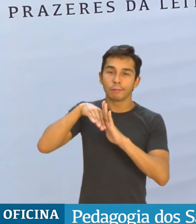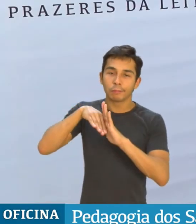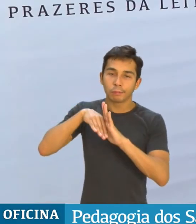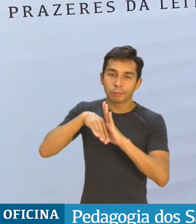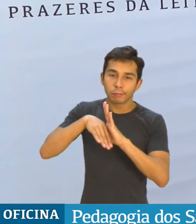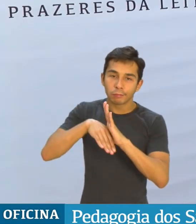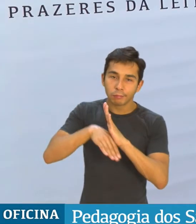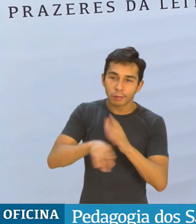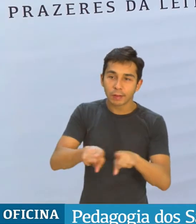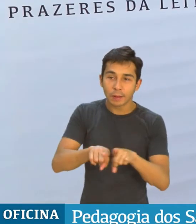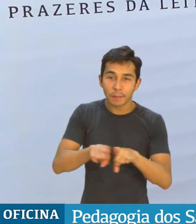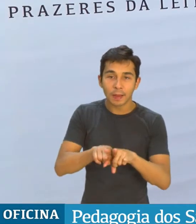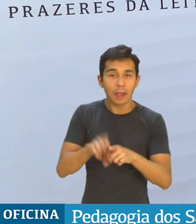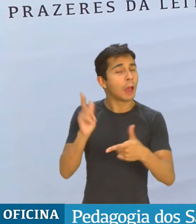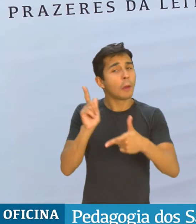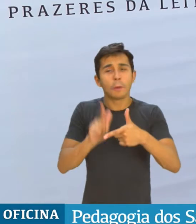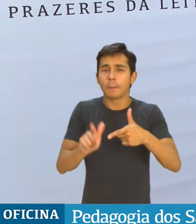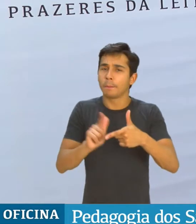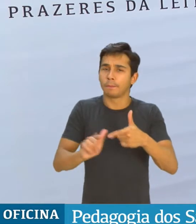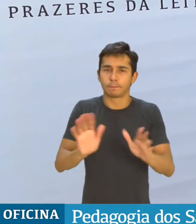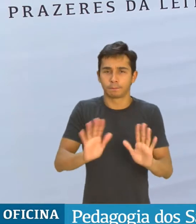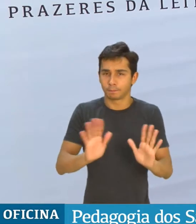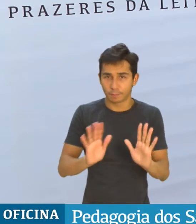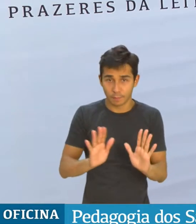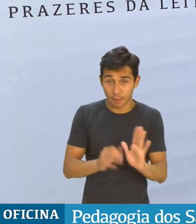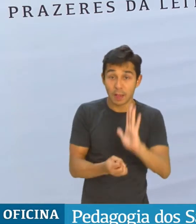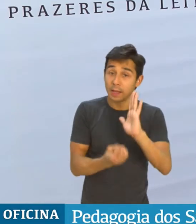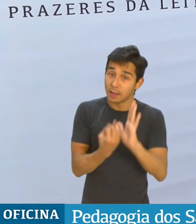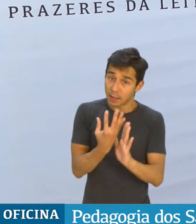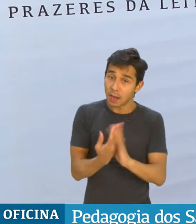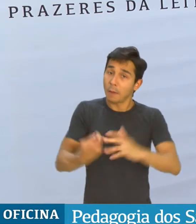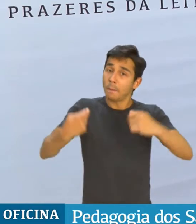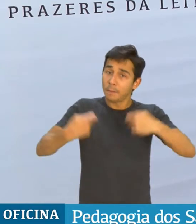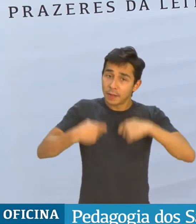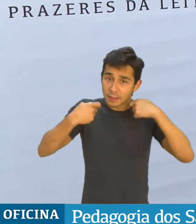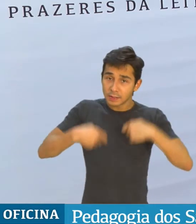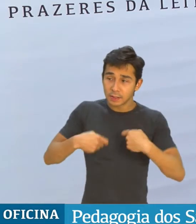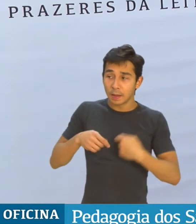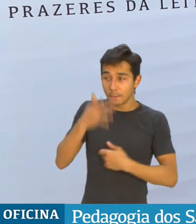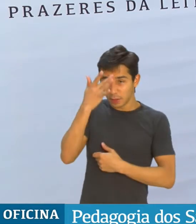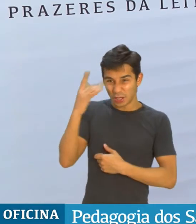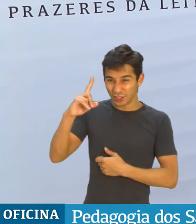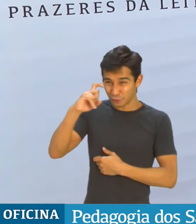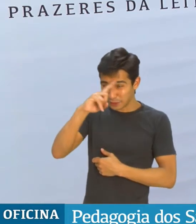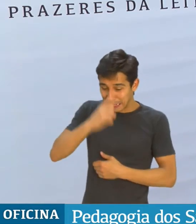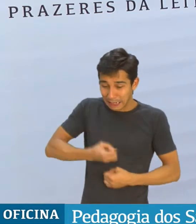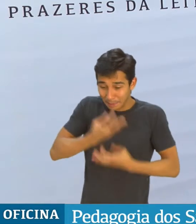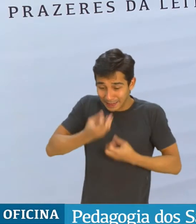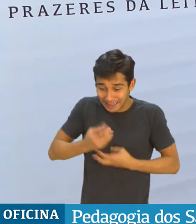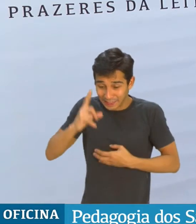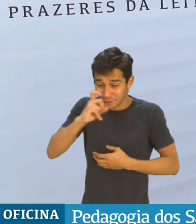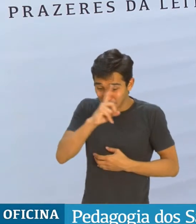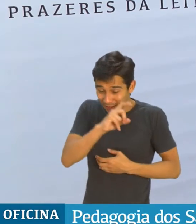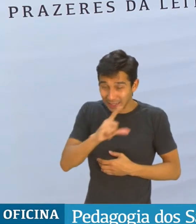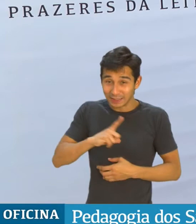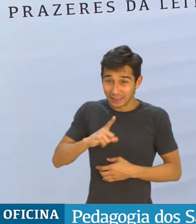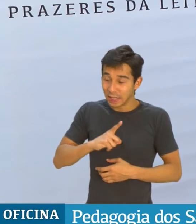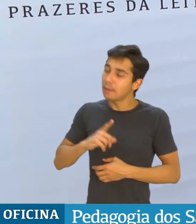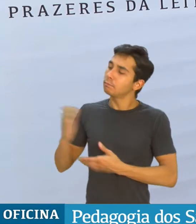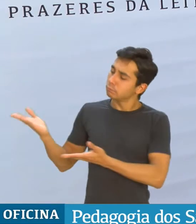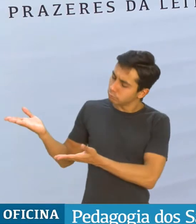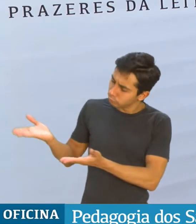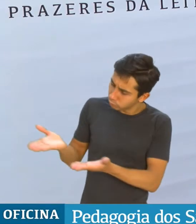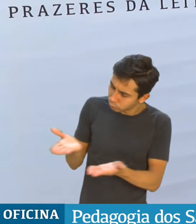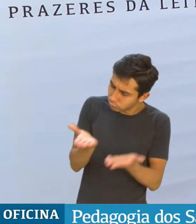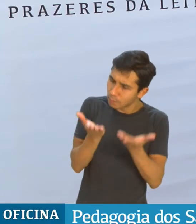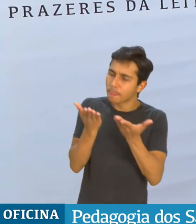que têm dificuldade, para as pessoas que nunca se apresentaram, se apresentarem. Então a gente precisa mostrar esse